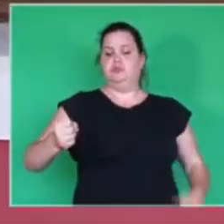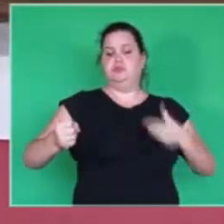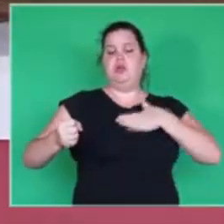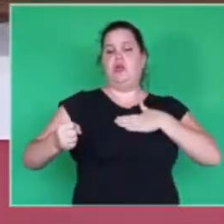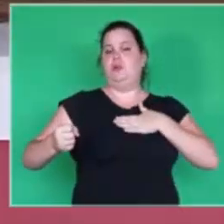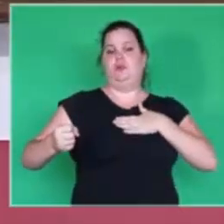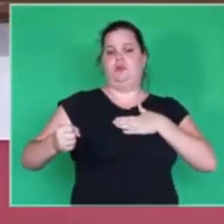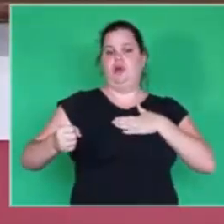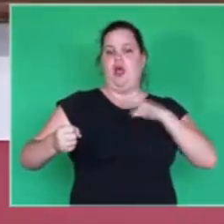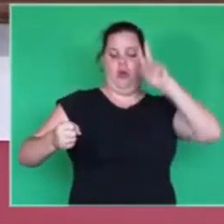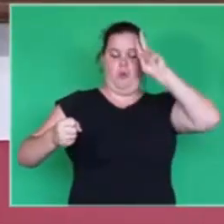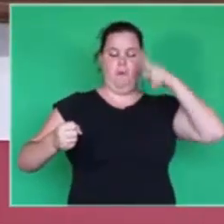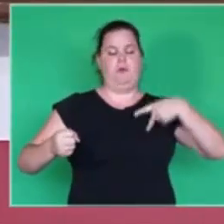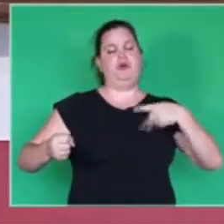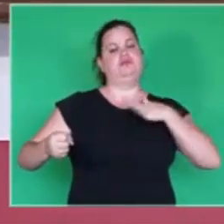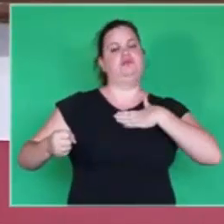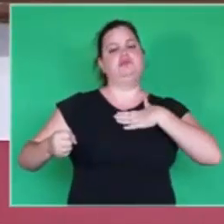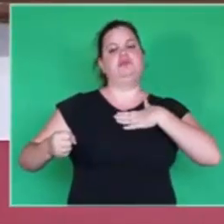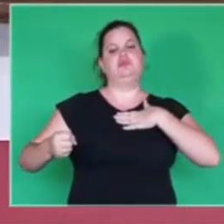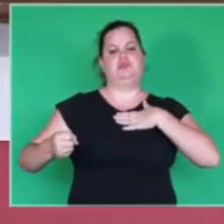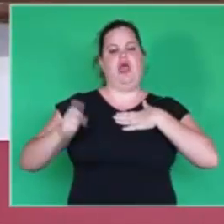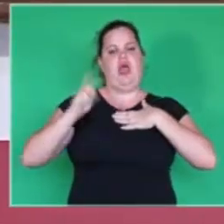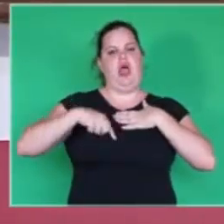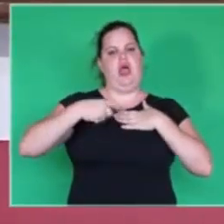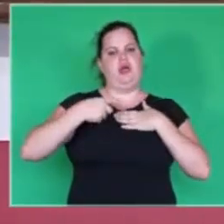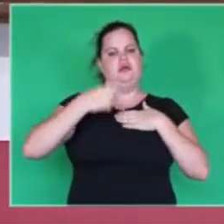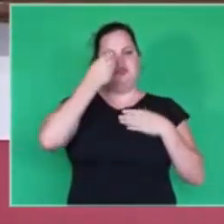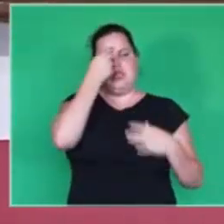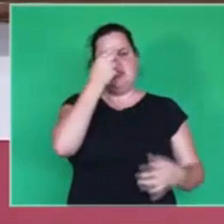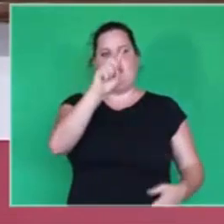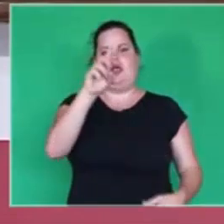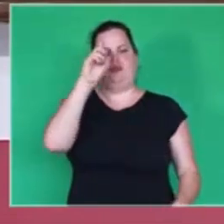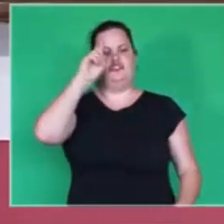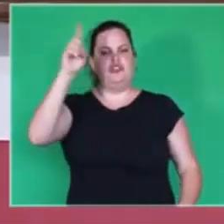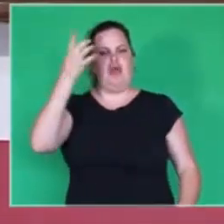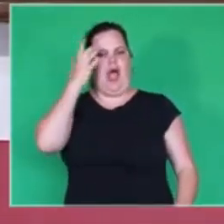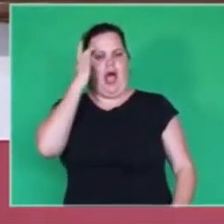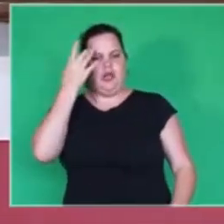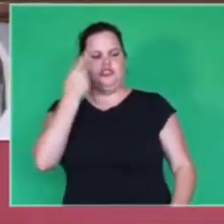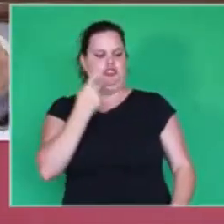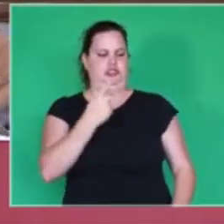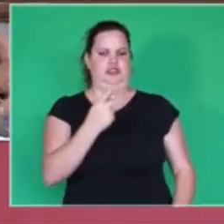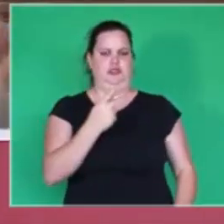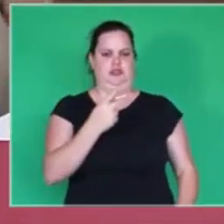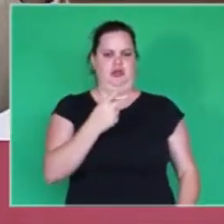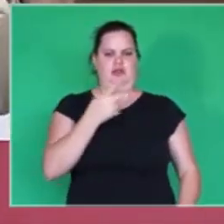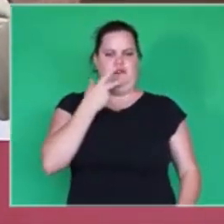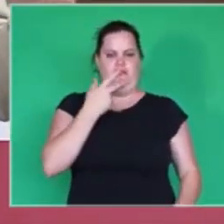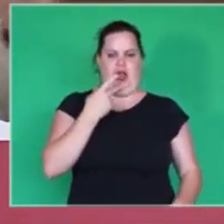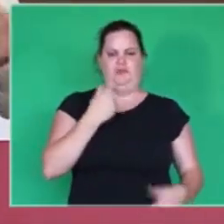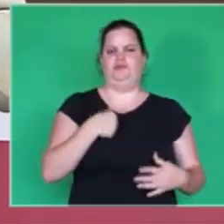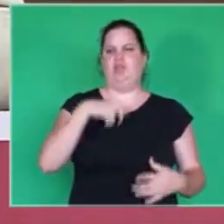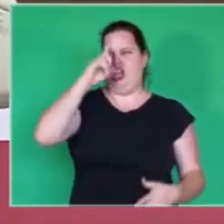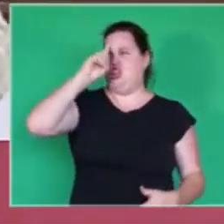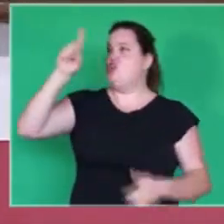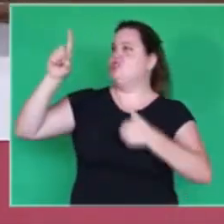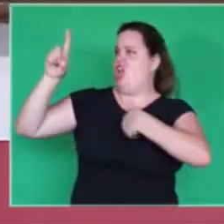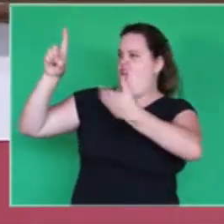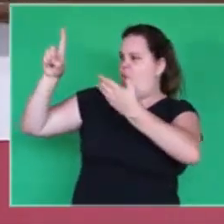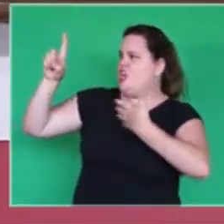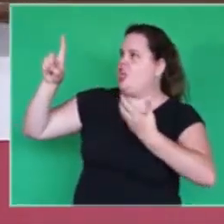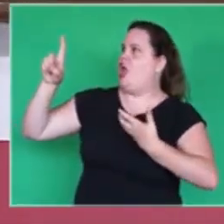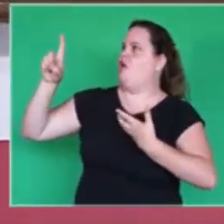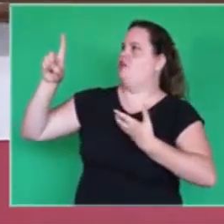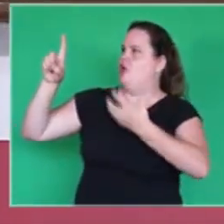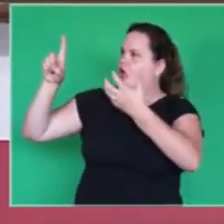homem, de que Deus vai a reboque dele. Ele diz o que ele quer, ele faz o que ele quer e Deus